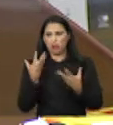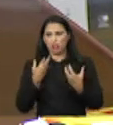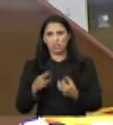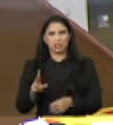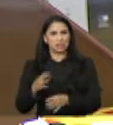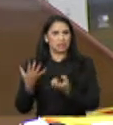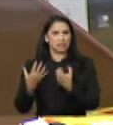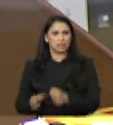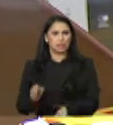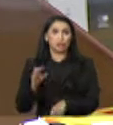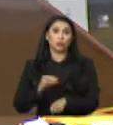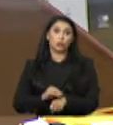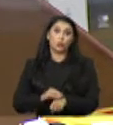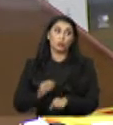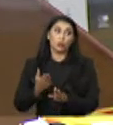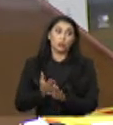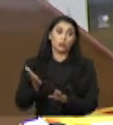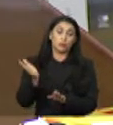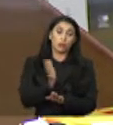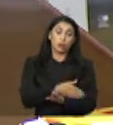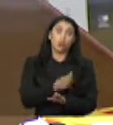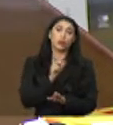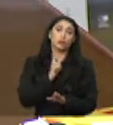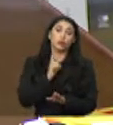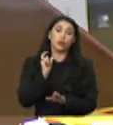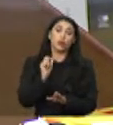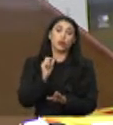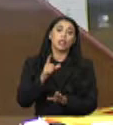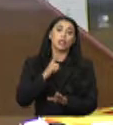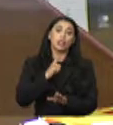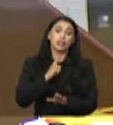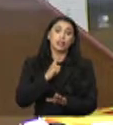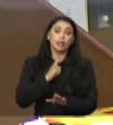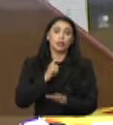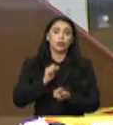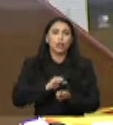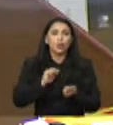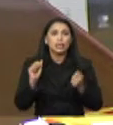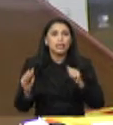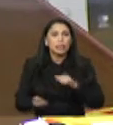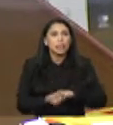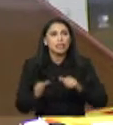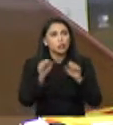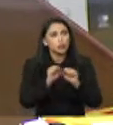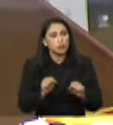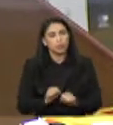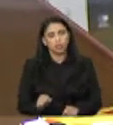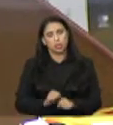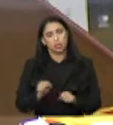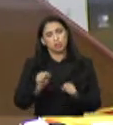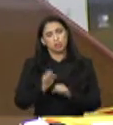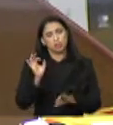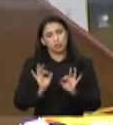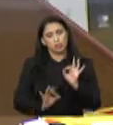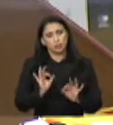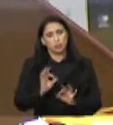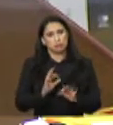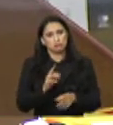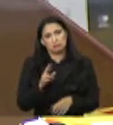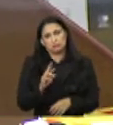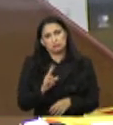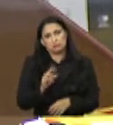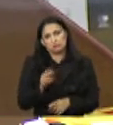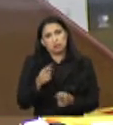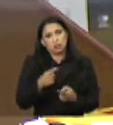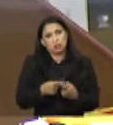o retrocesso aí é somente persecutório pois a no nosso senti uma adequação informes ação do sistema jurídico não fazia muito